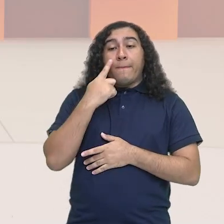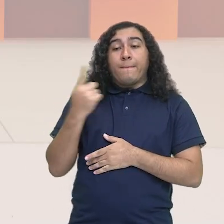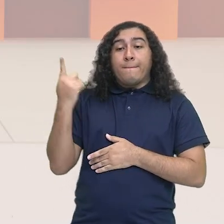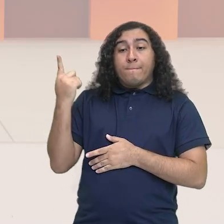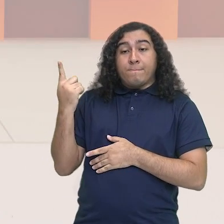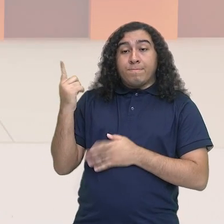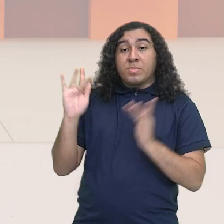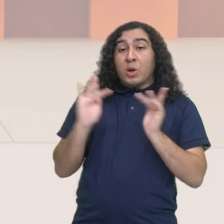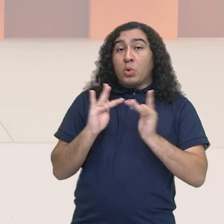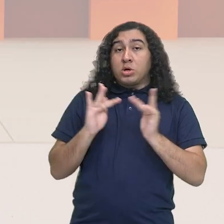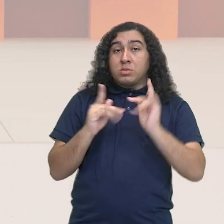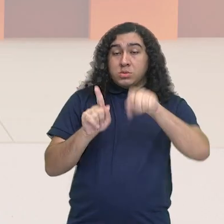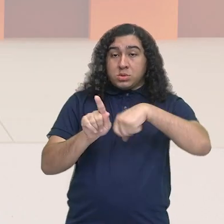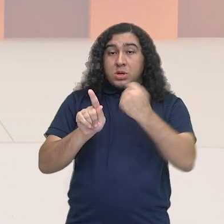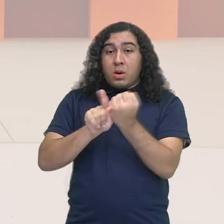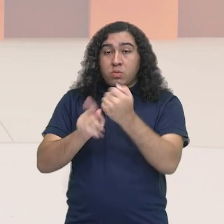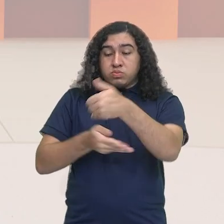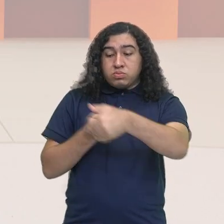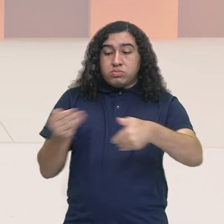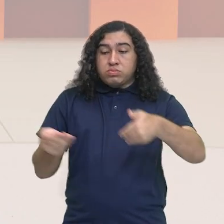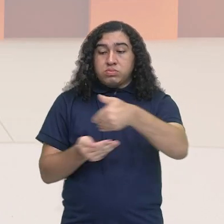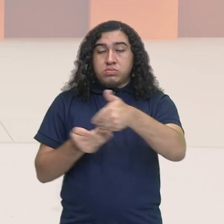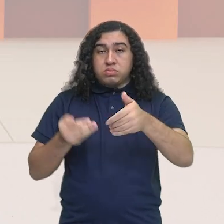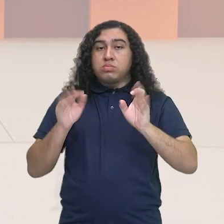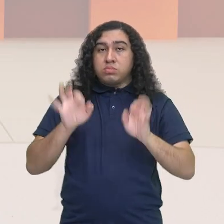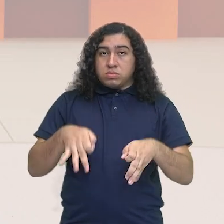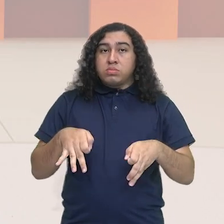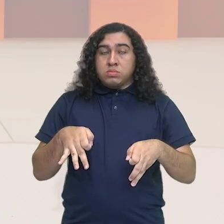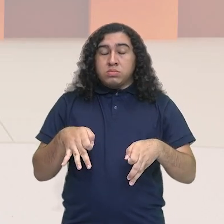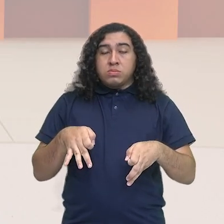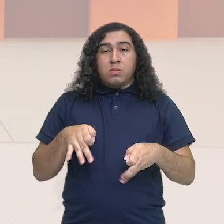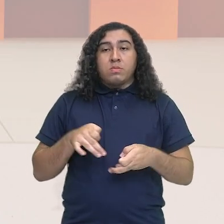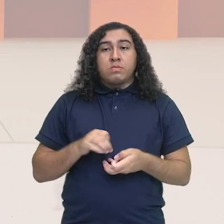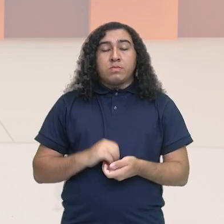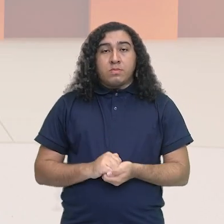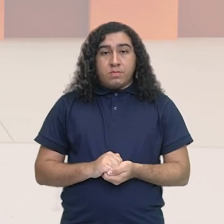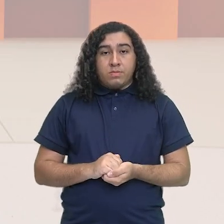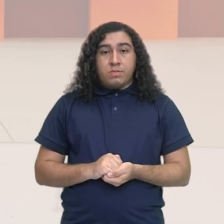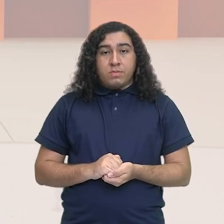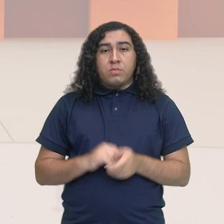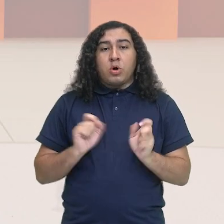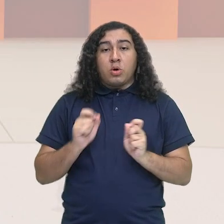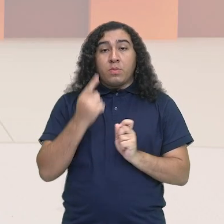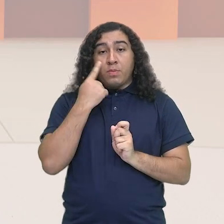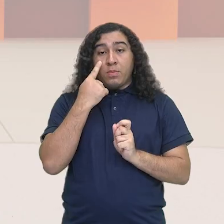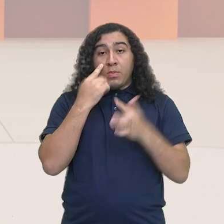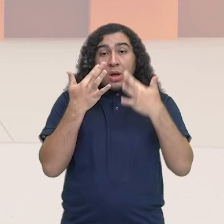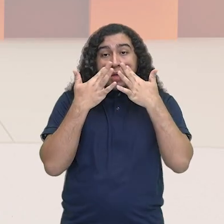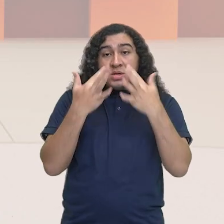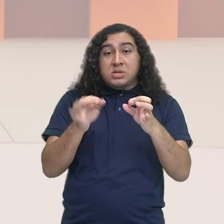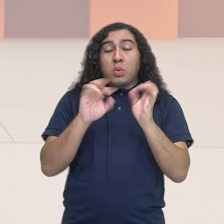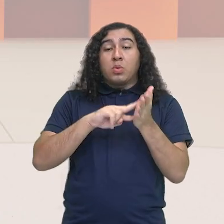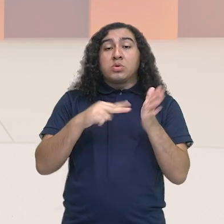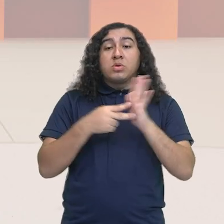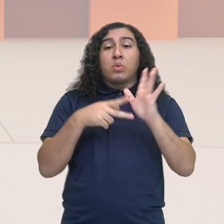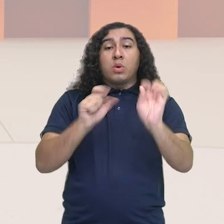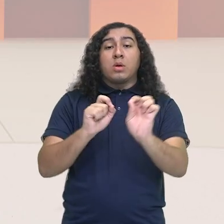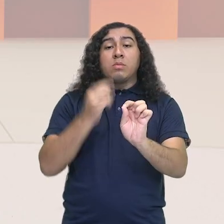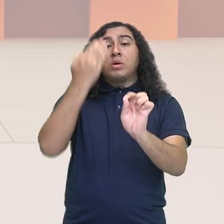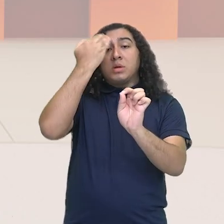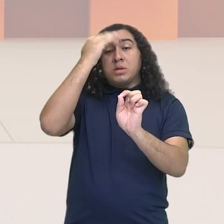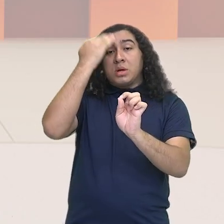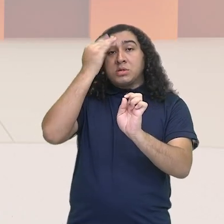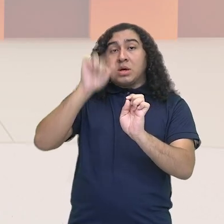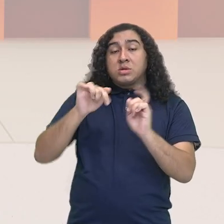interação social. Certo? Que é a interação social. Vejam lá. O que é a interação? Entende-se